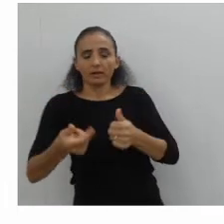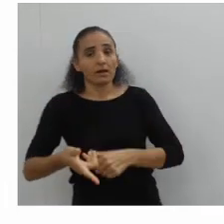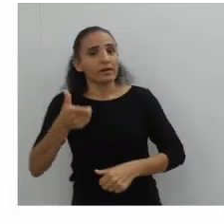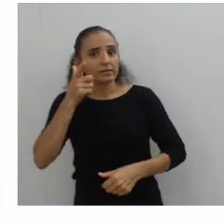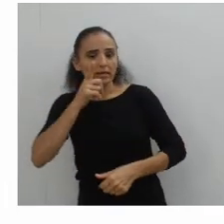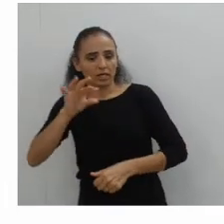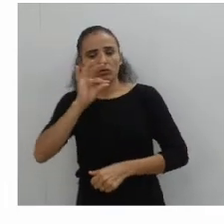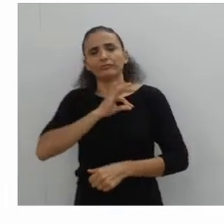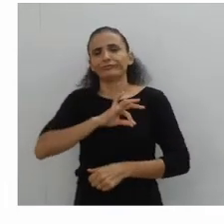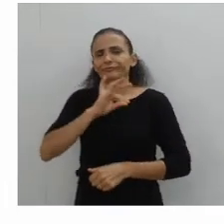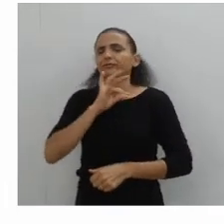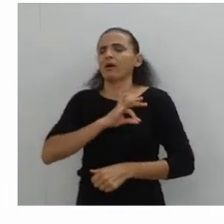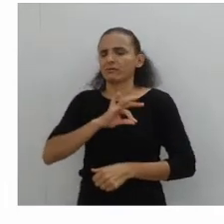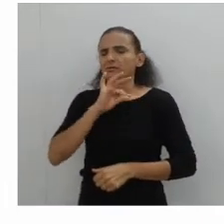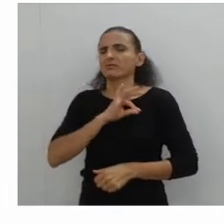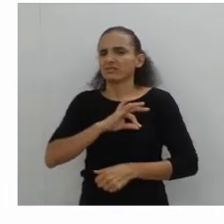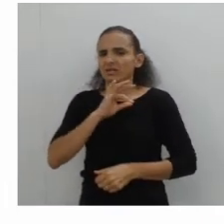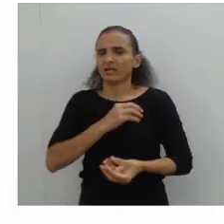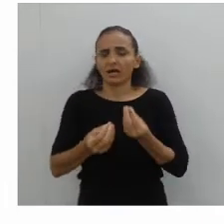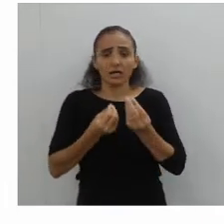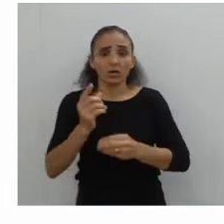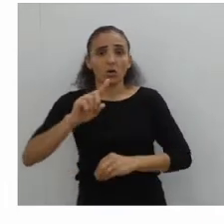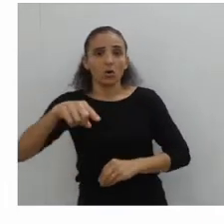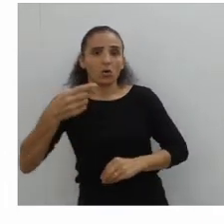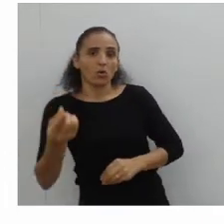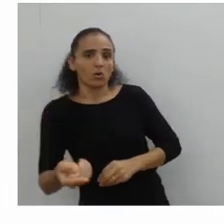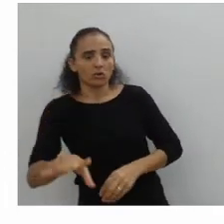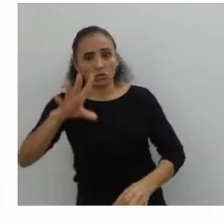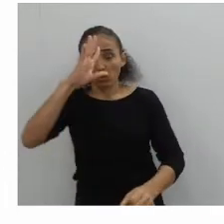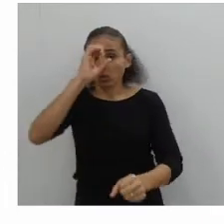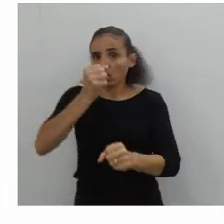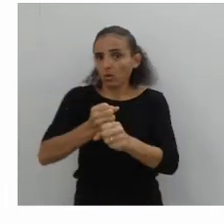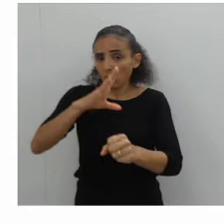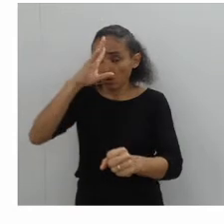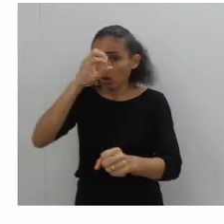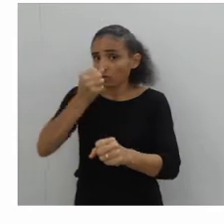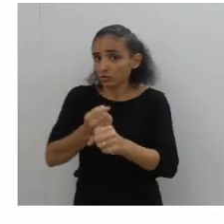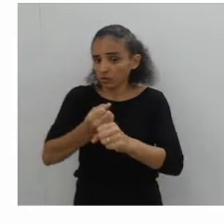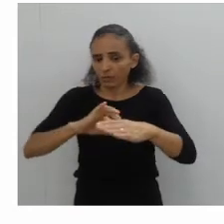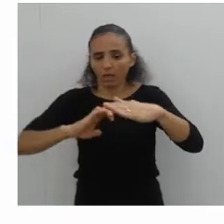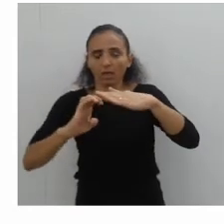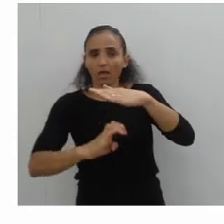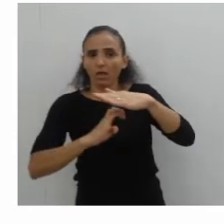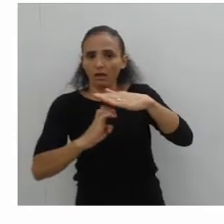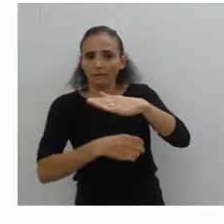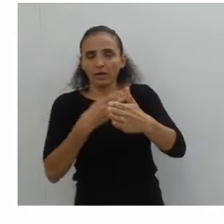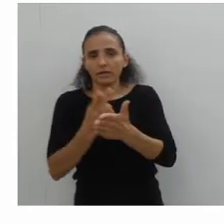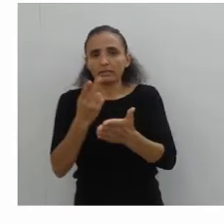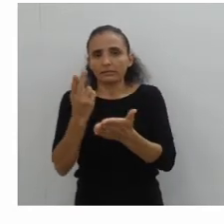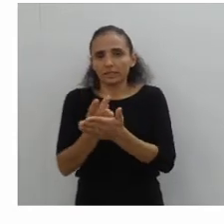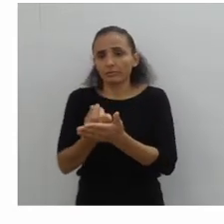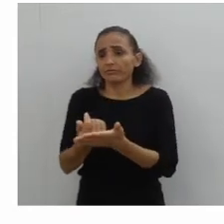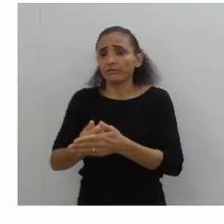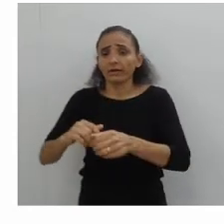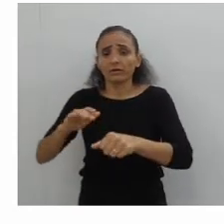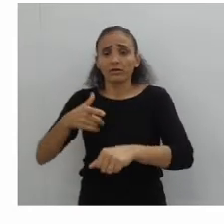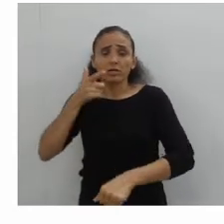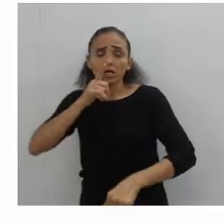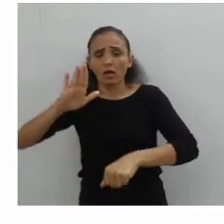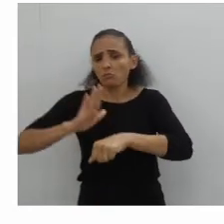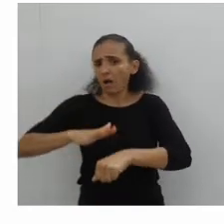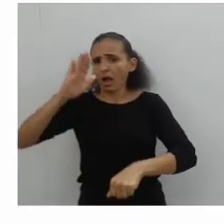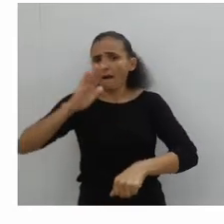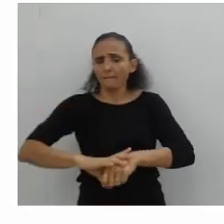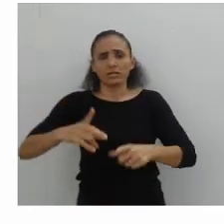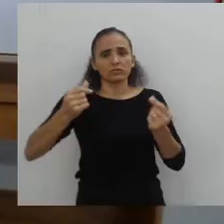remunerada, uma pessoa que é dono de capital, né, dono de um negócio, vamos simplificar assim, sempre vai receber mais que os seus funcionários, por exemplo.